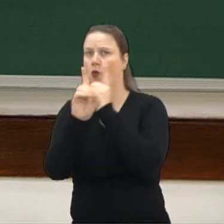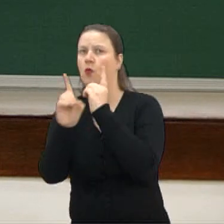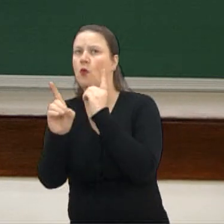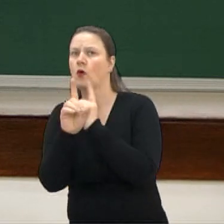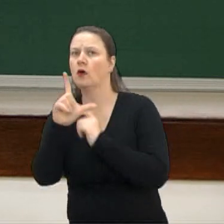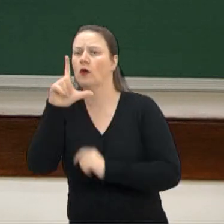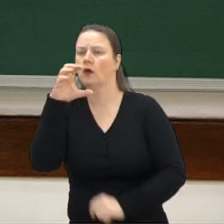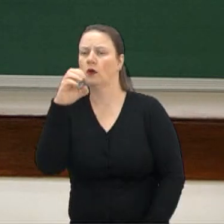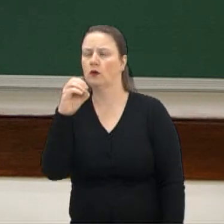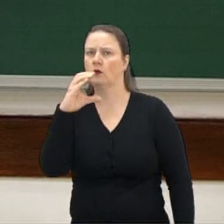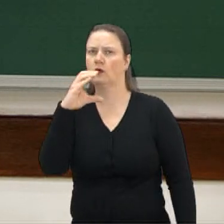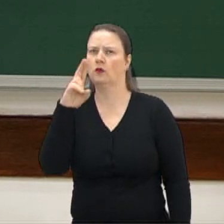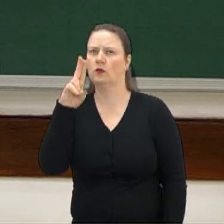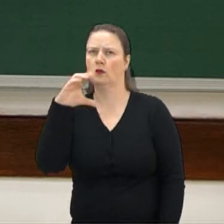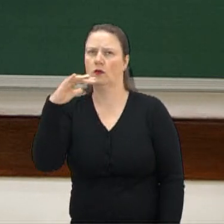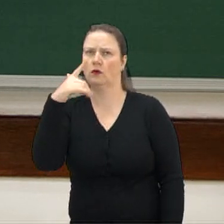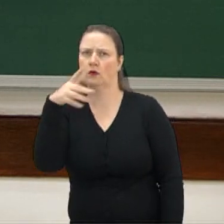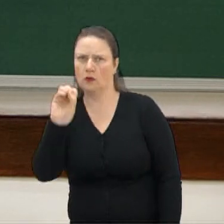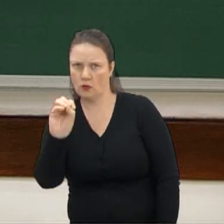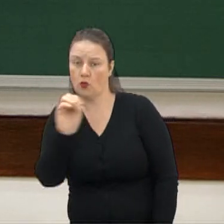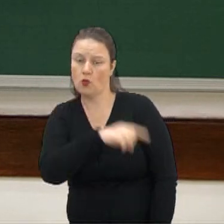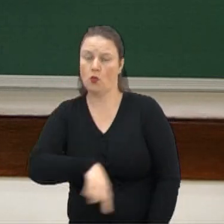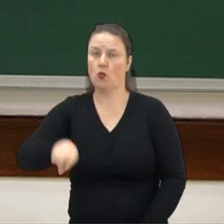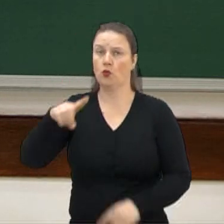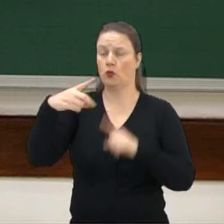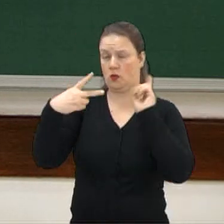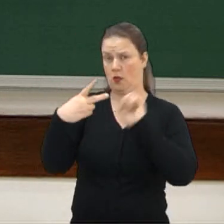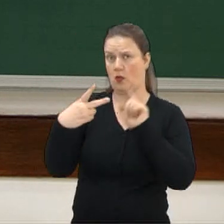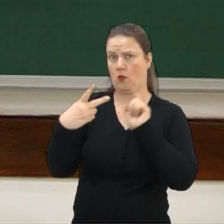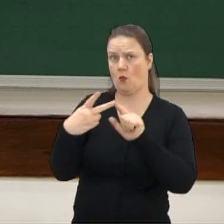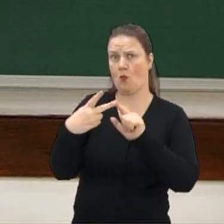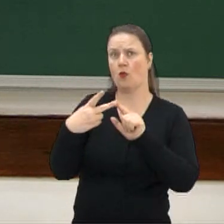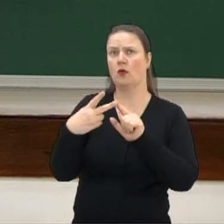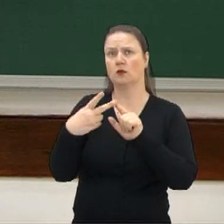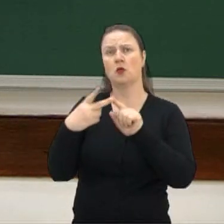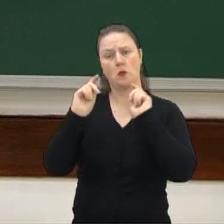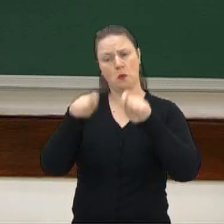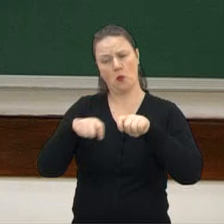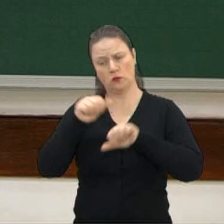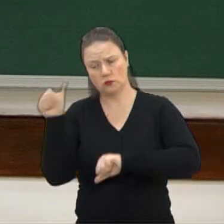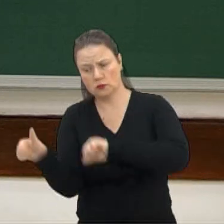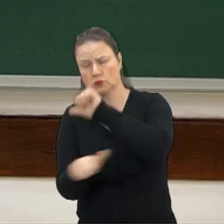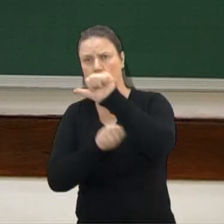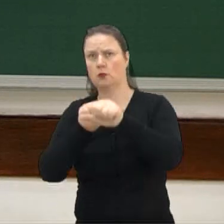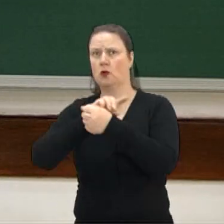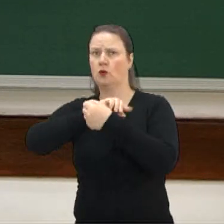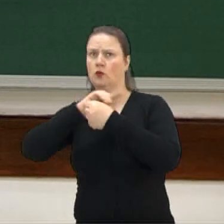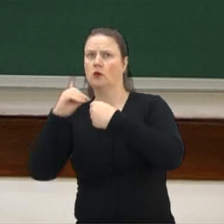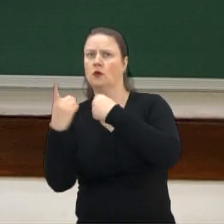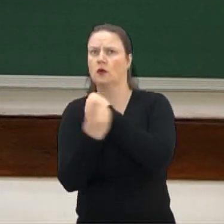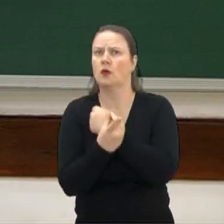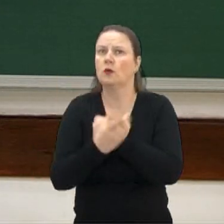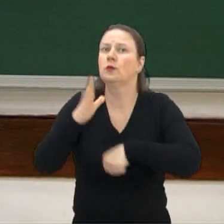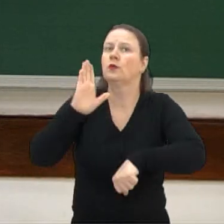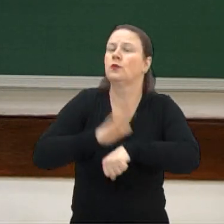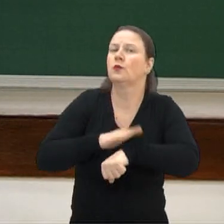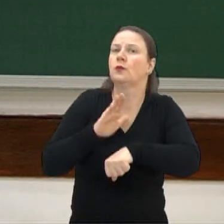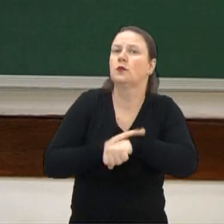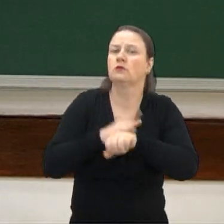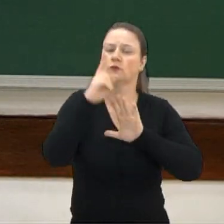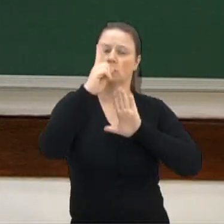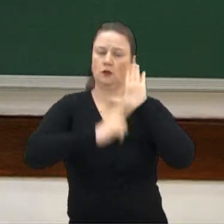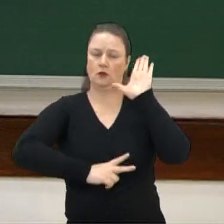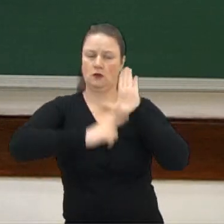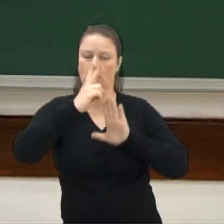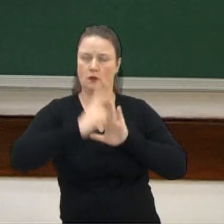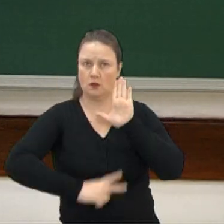consigo transformar essa locução em uma única palavra para que ela seja um advérbio? Vou dar um tempinho para vocês fazerem a leitura